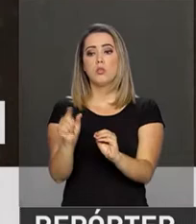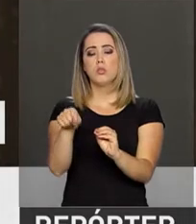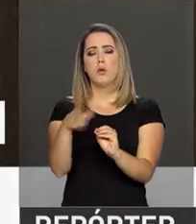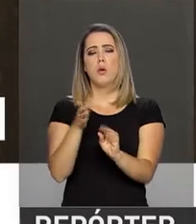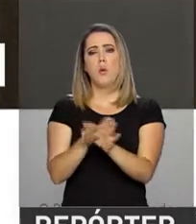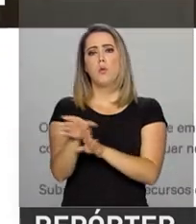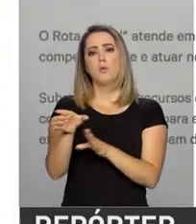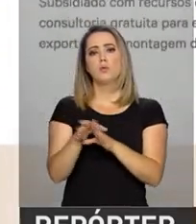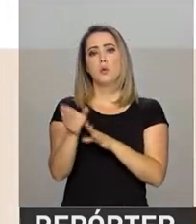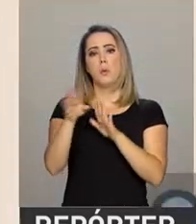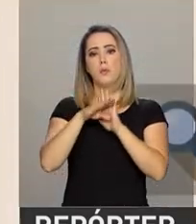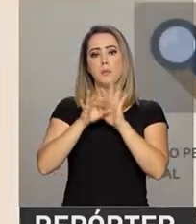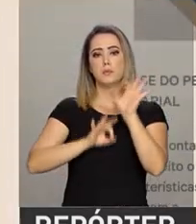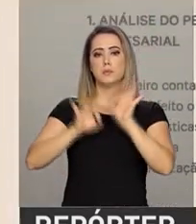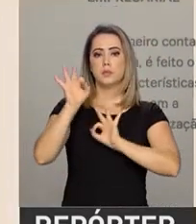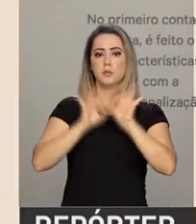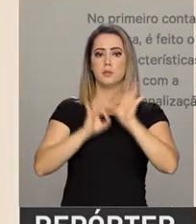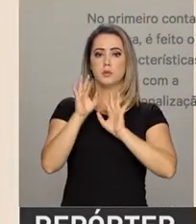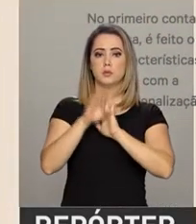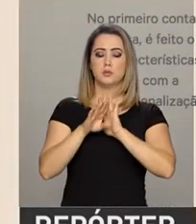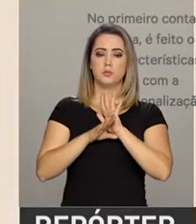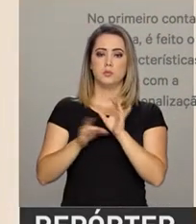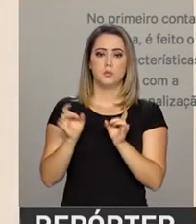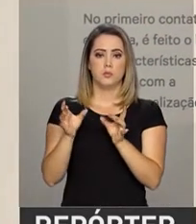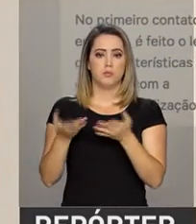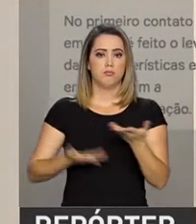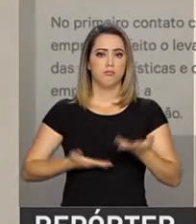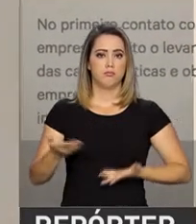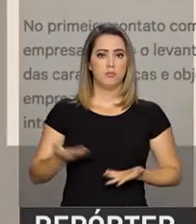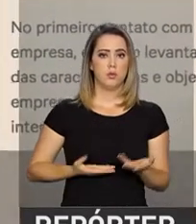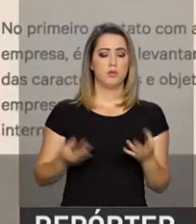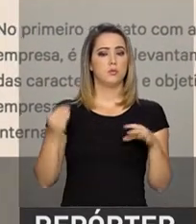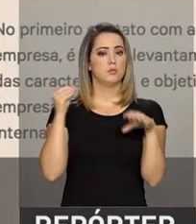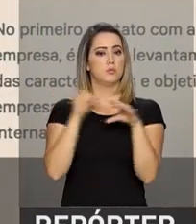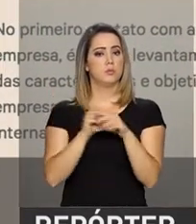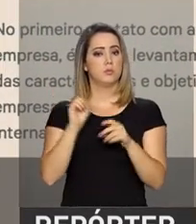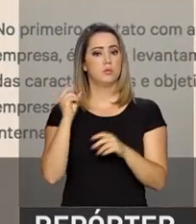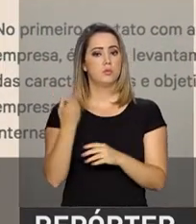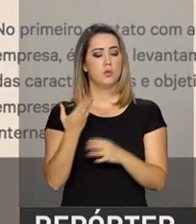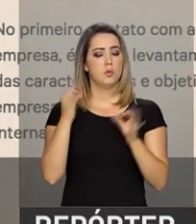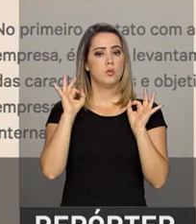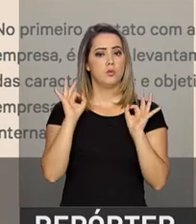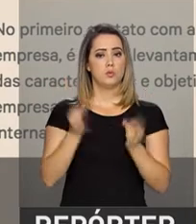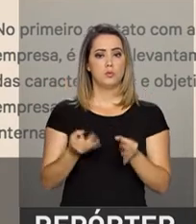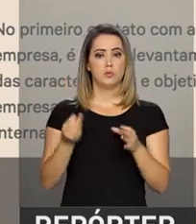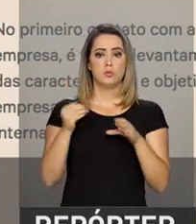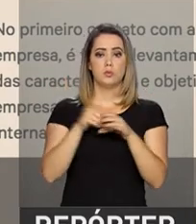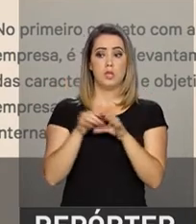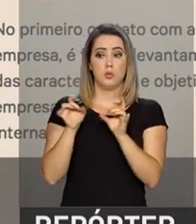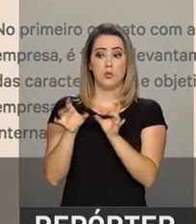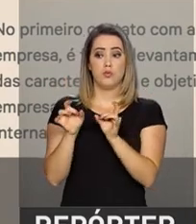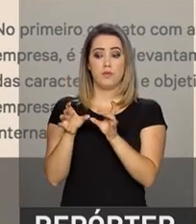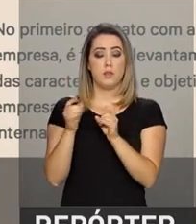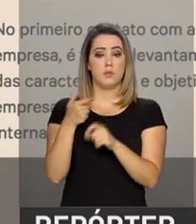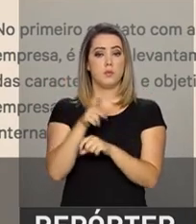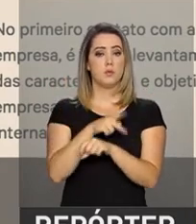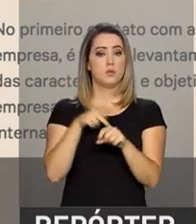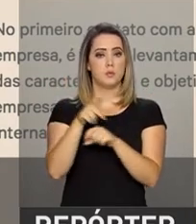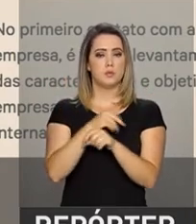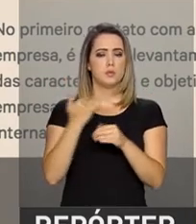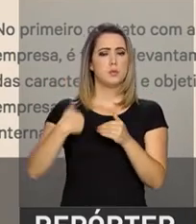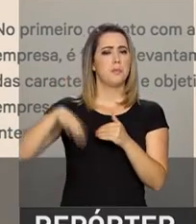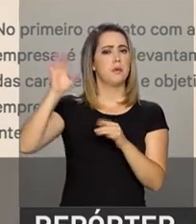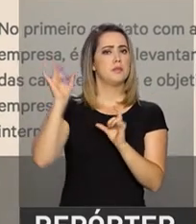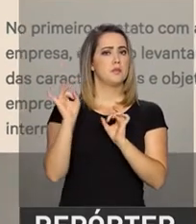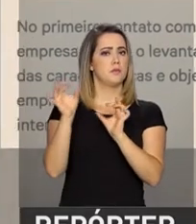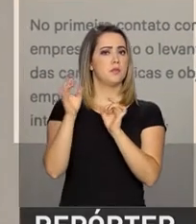para construir um plano de negócios de apoio à internacionalização ou consolidação no mercado externo e assim aumentar as